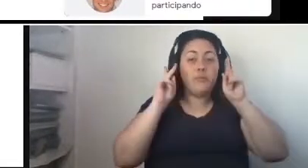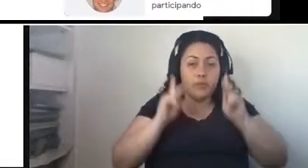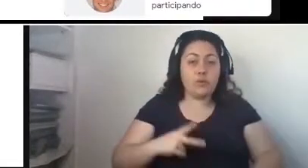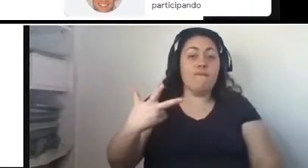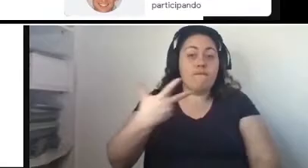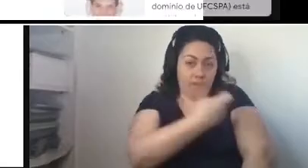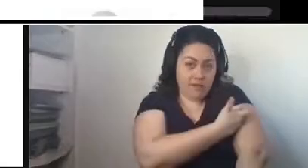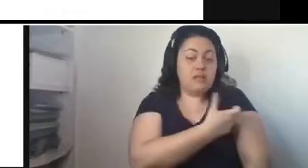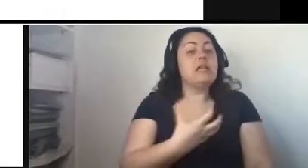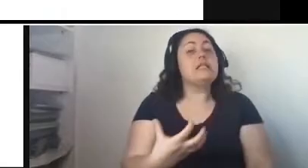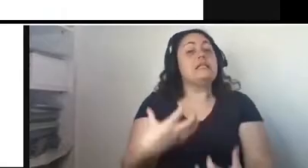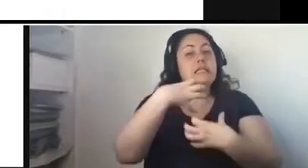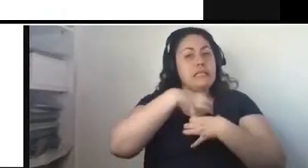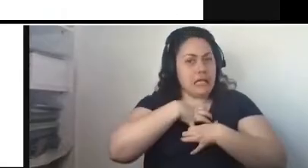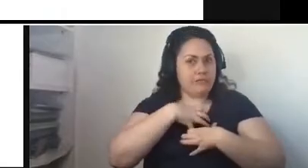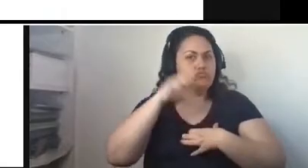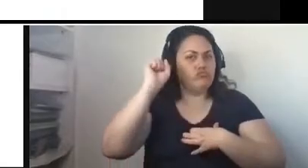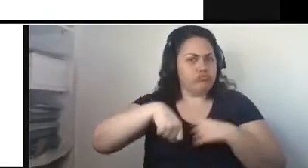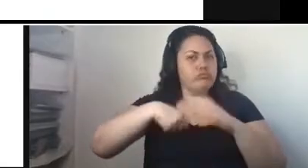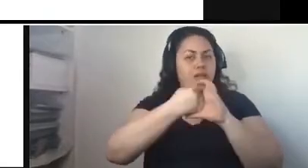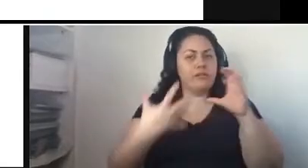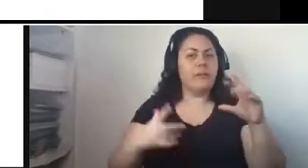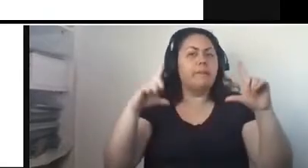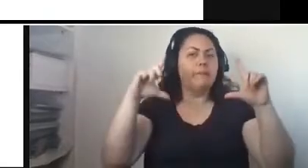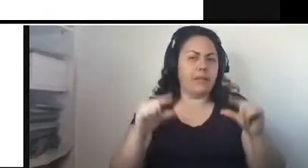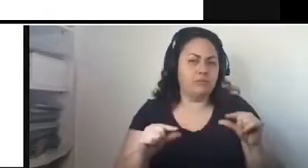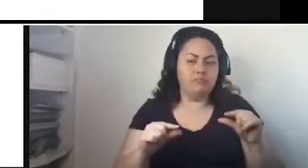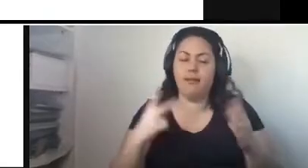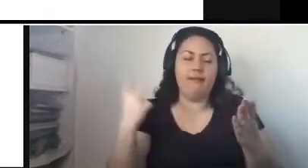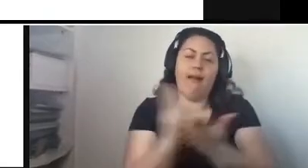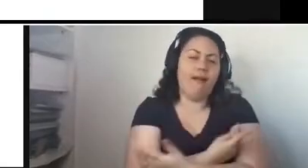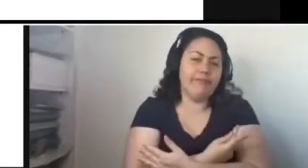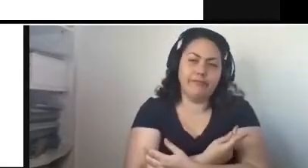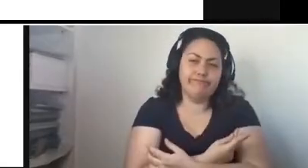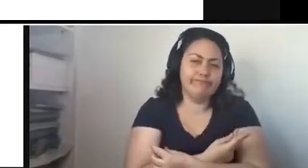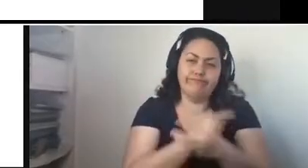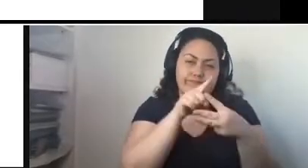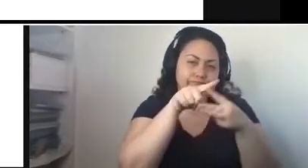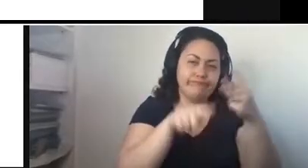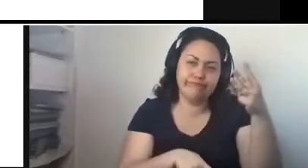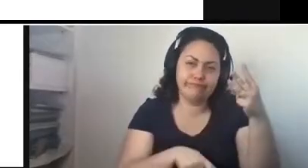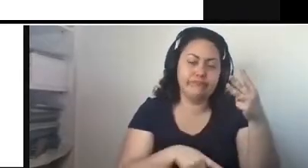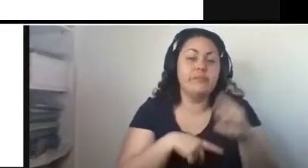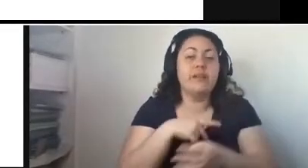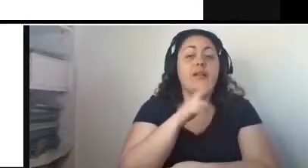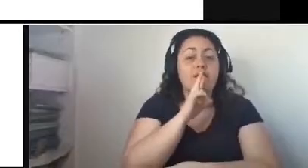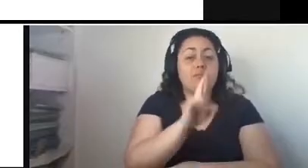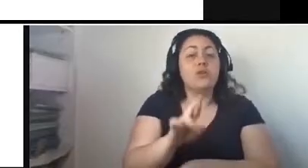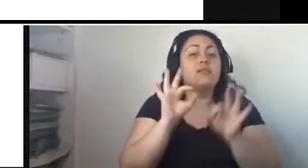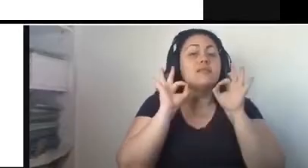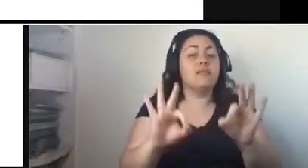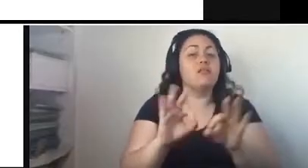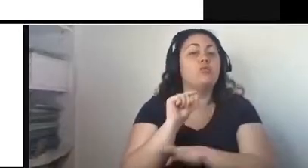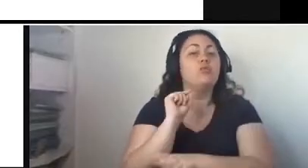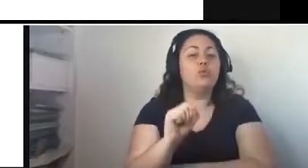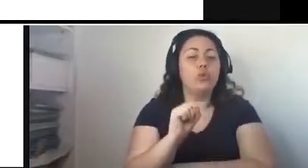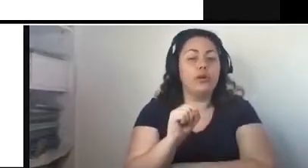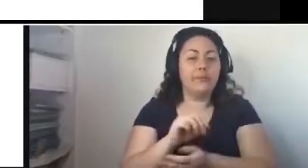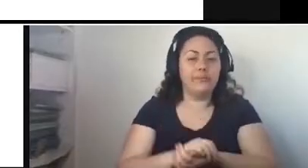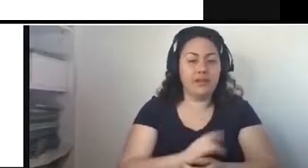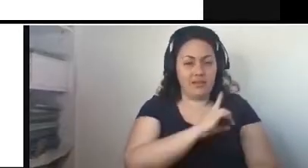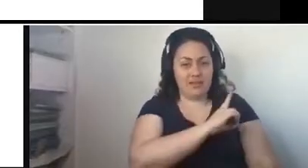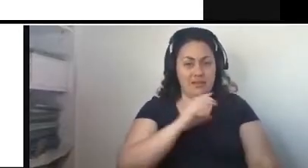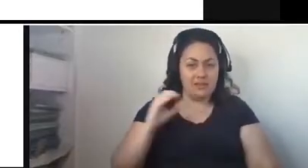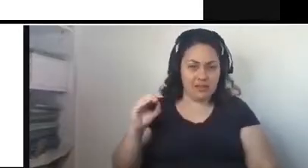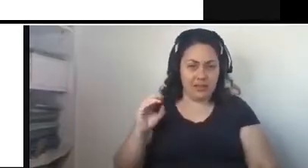Essas 3 respostas estão erradas. A resposta certa é a seguinte: para cada 100 pessoas